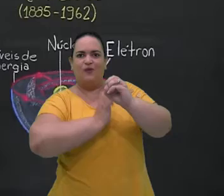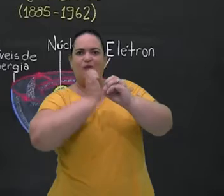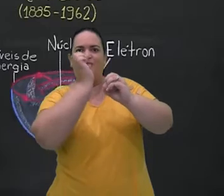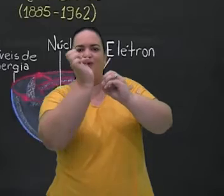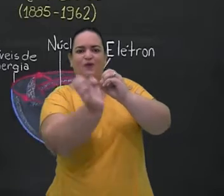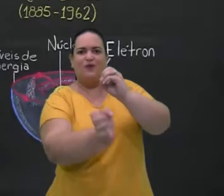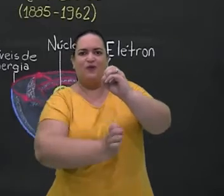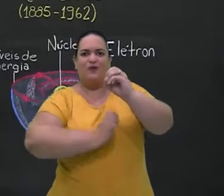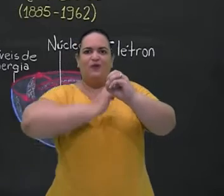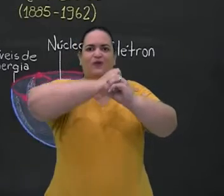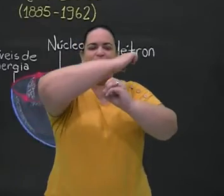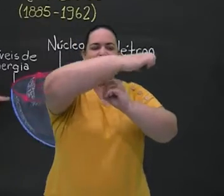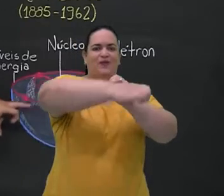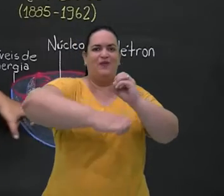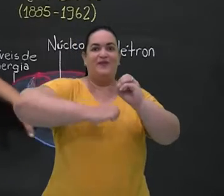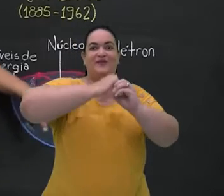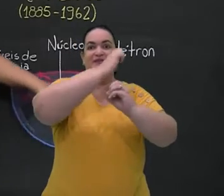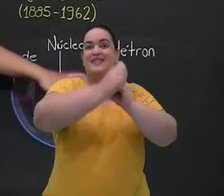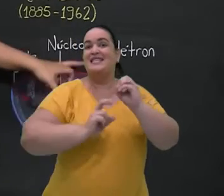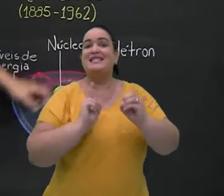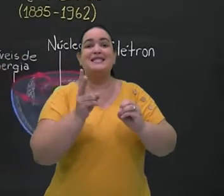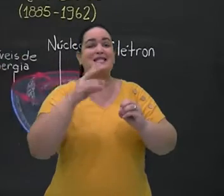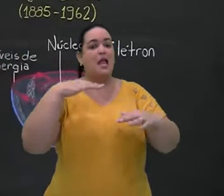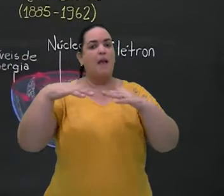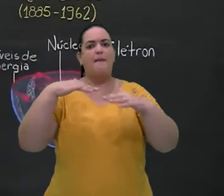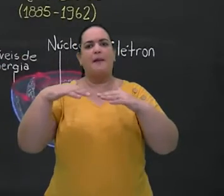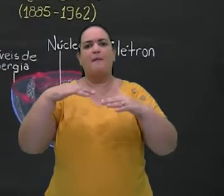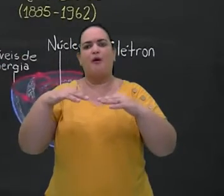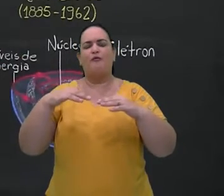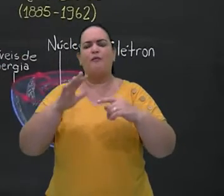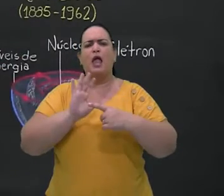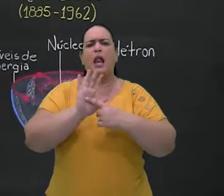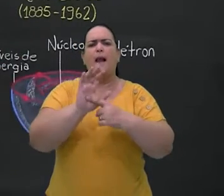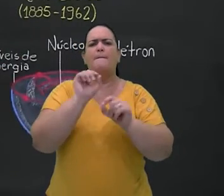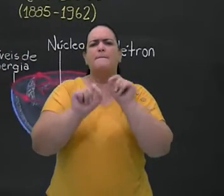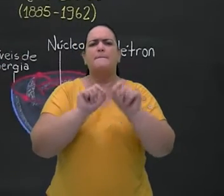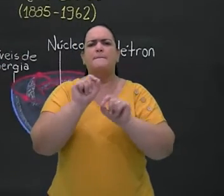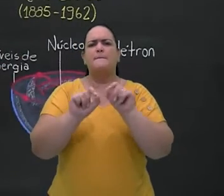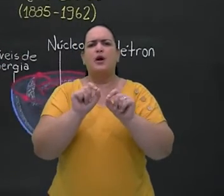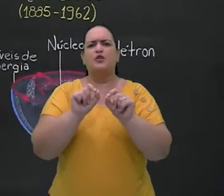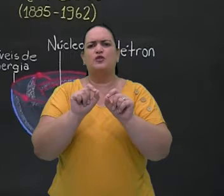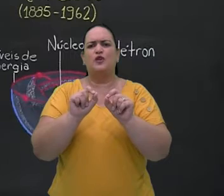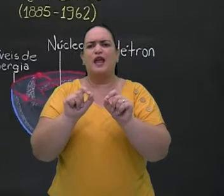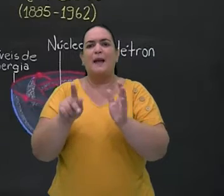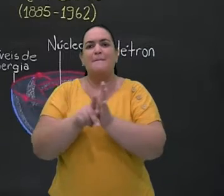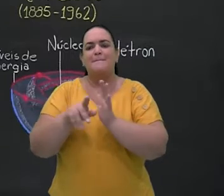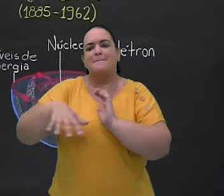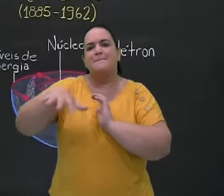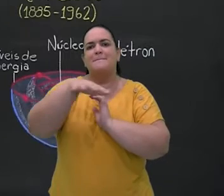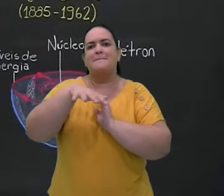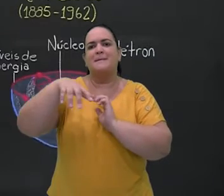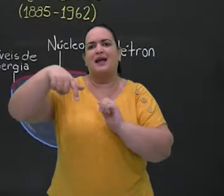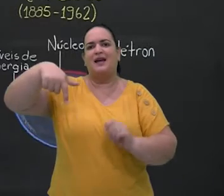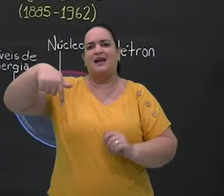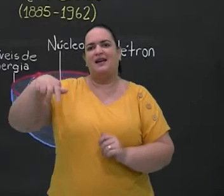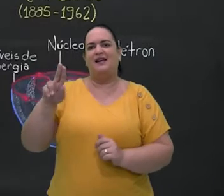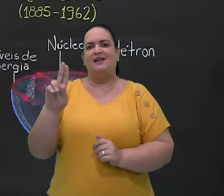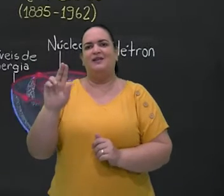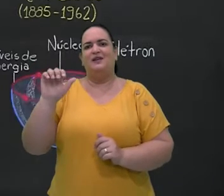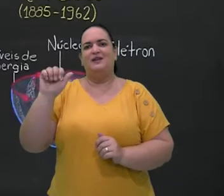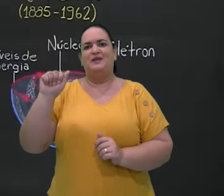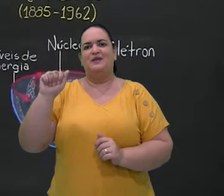circulares. E essas trajetórias circulares apresentam uma energia quantizada, e esta energia